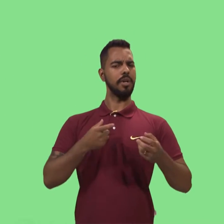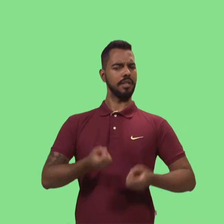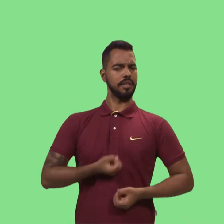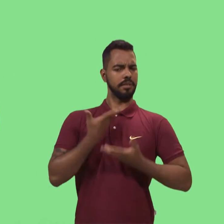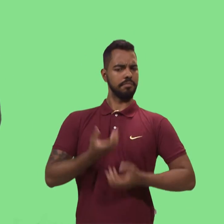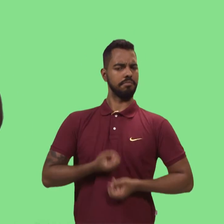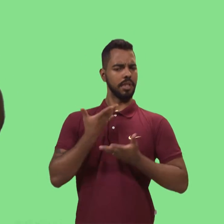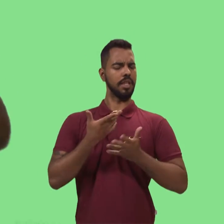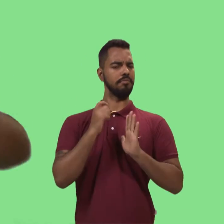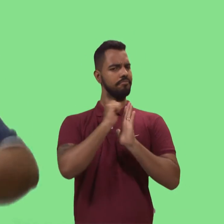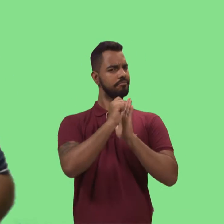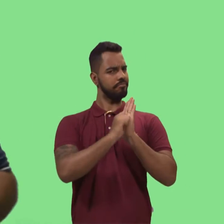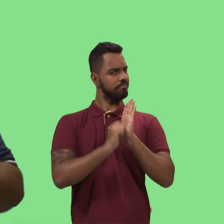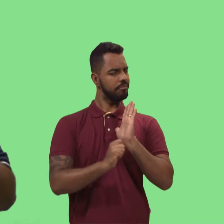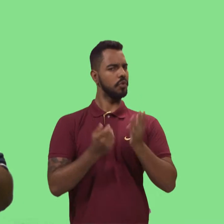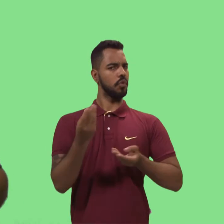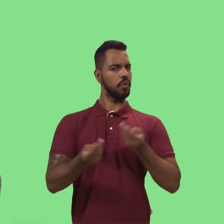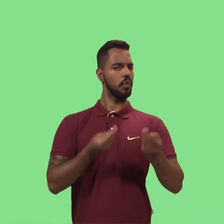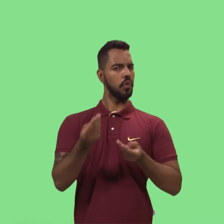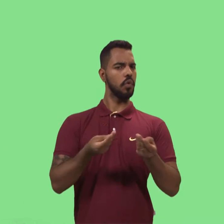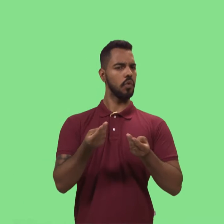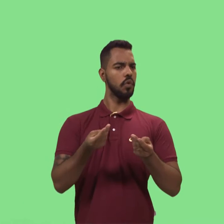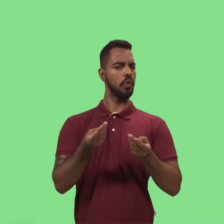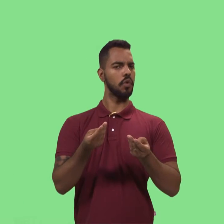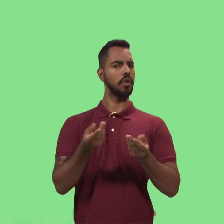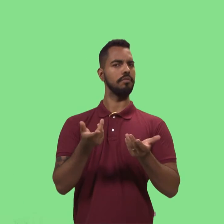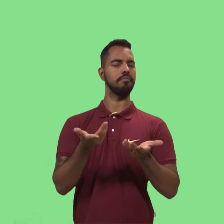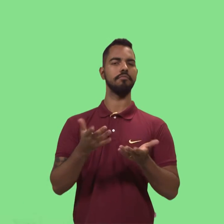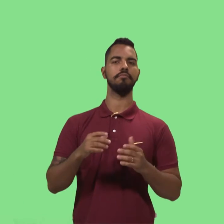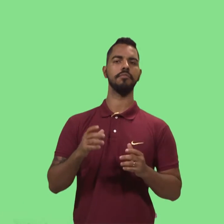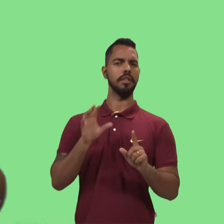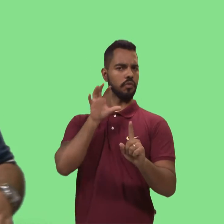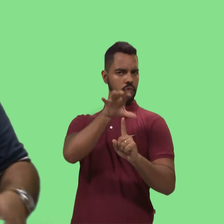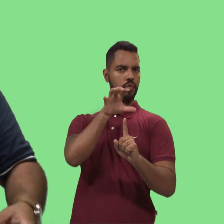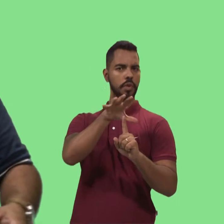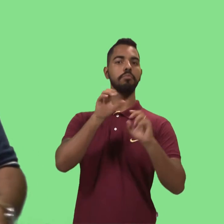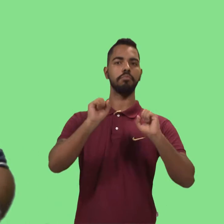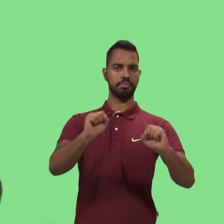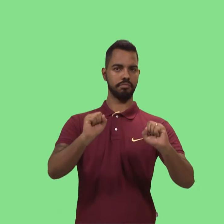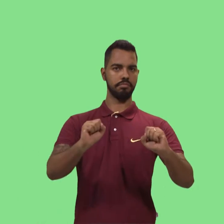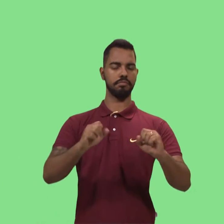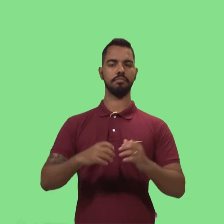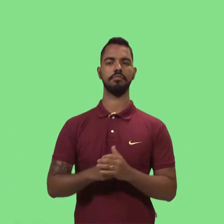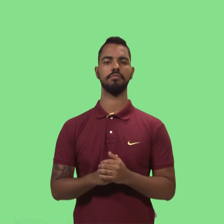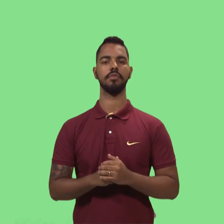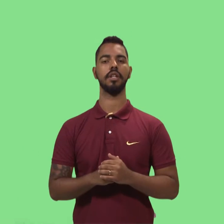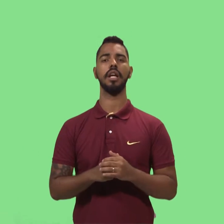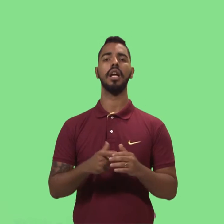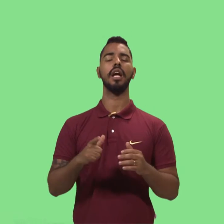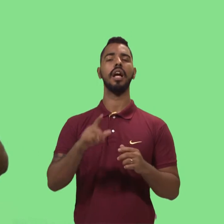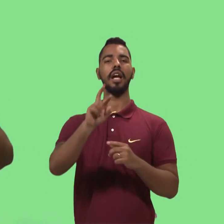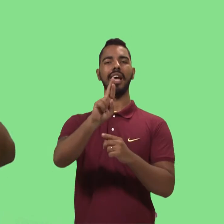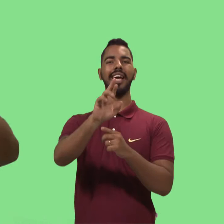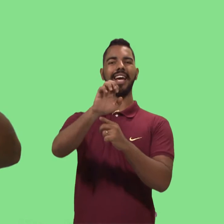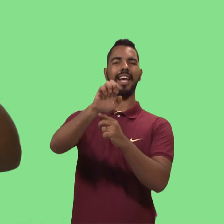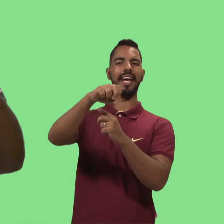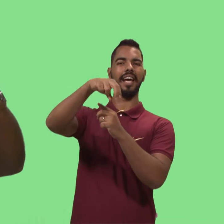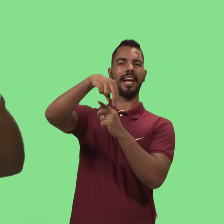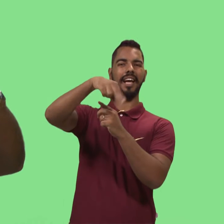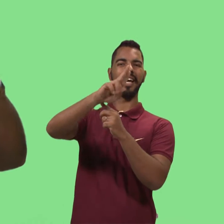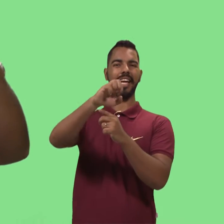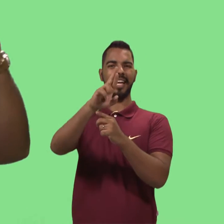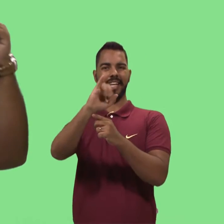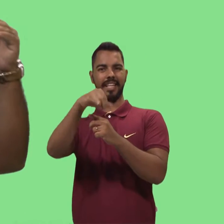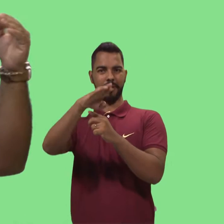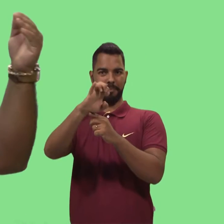da solicitação. O requerimento é um documento destinado a solicitações ou pedidos enviados a